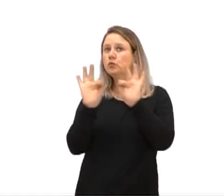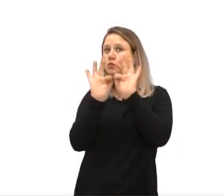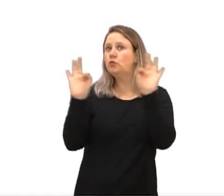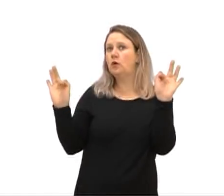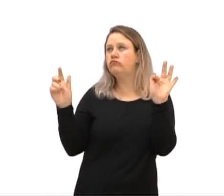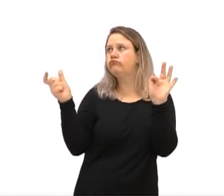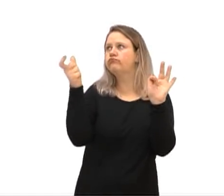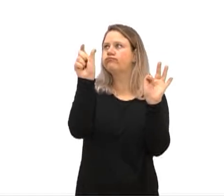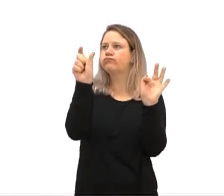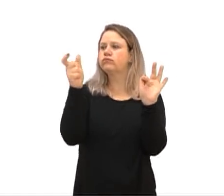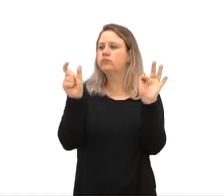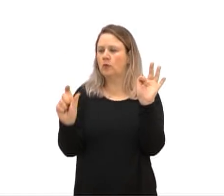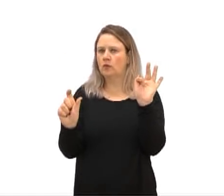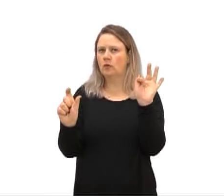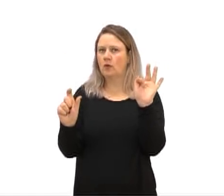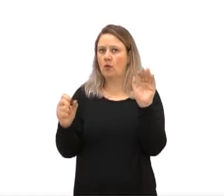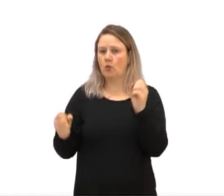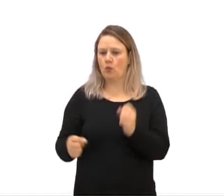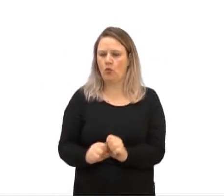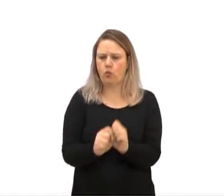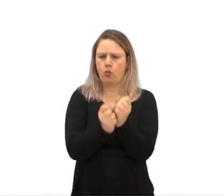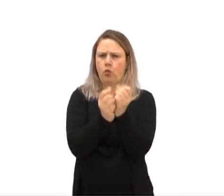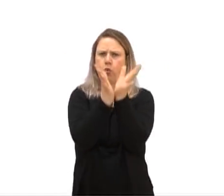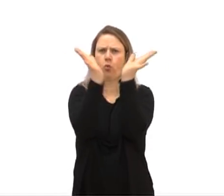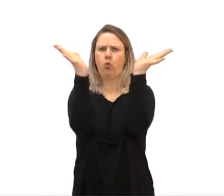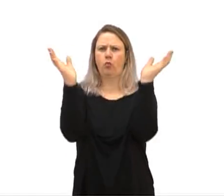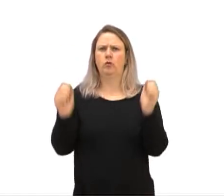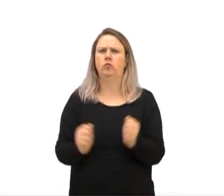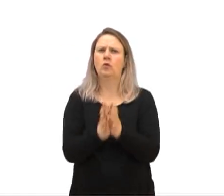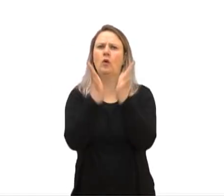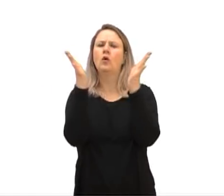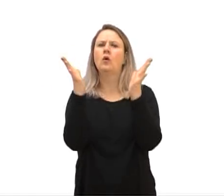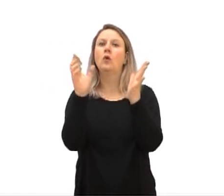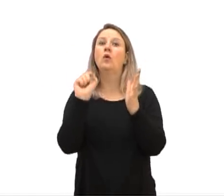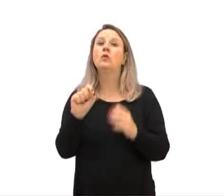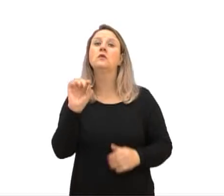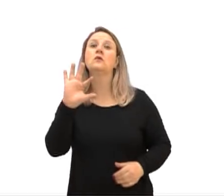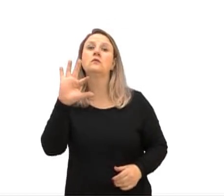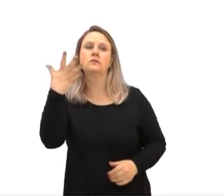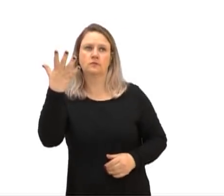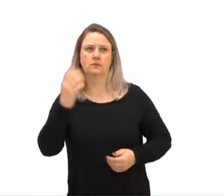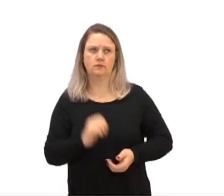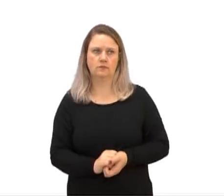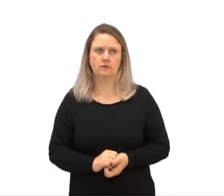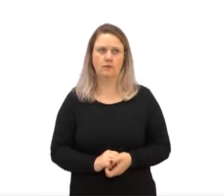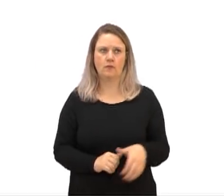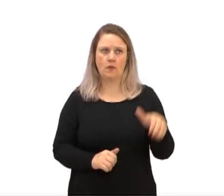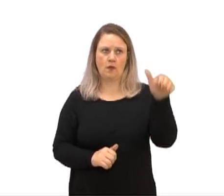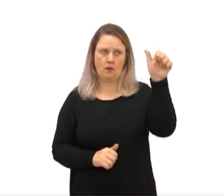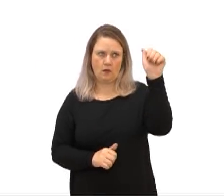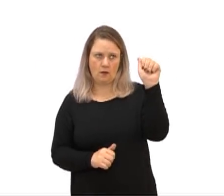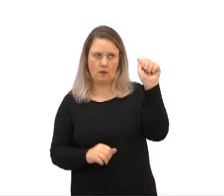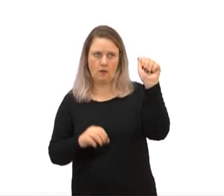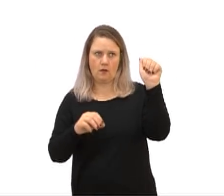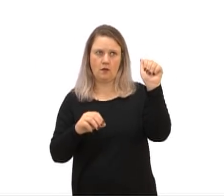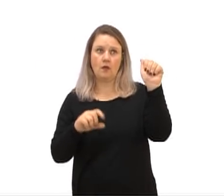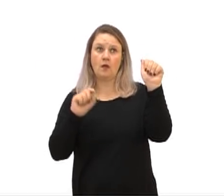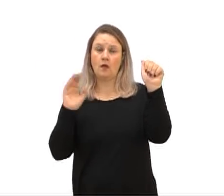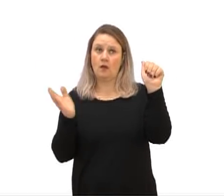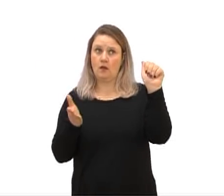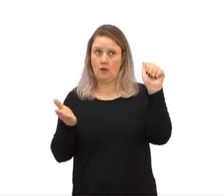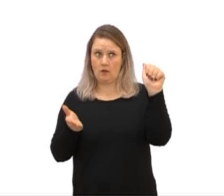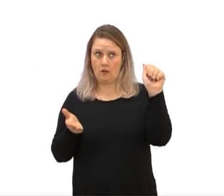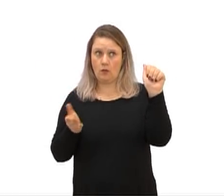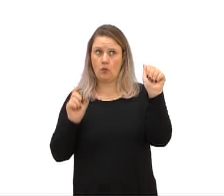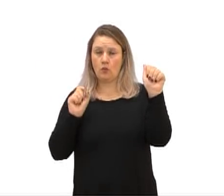frase? Quando o vulcão entra em erupção, ocorre um extravasamento do manto para a superfície,